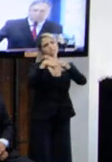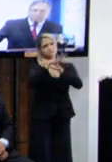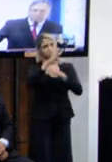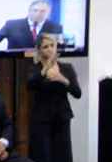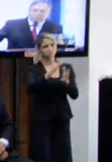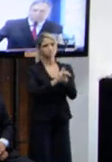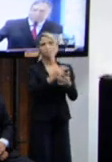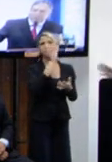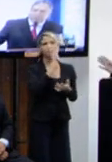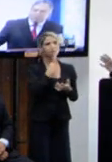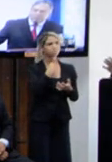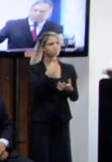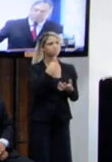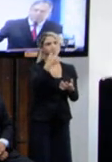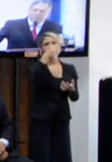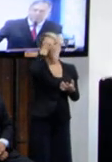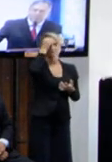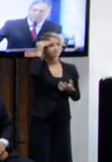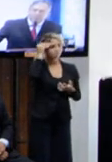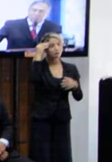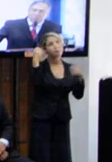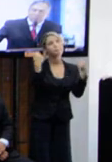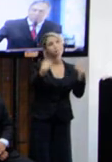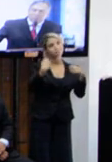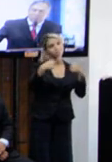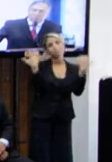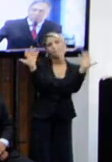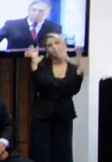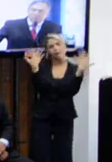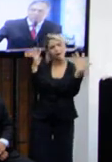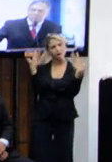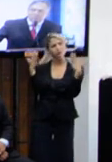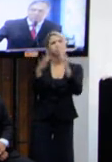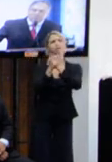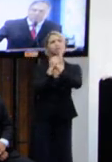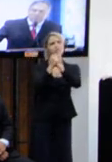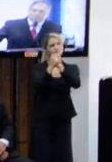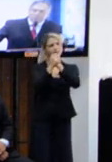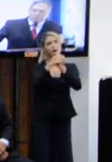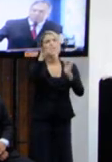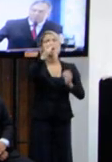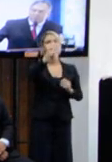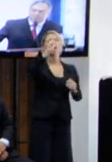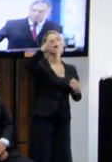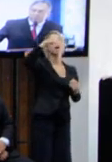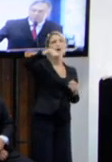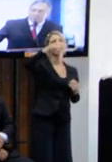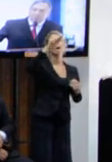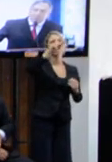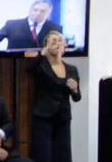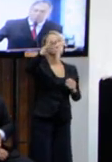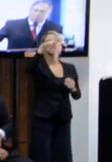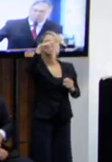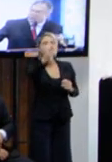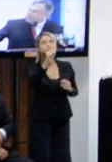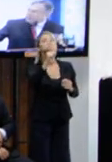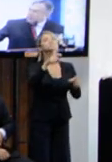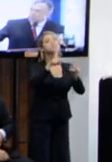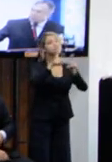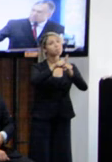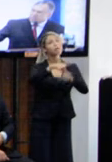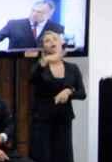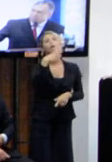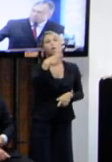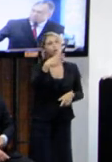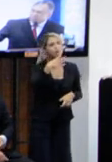me furtar, e parabenizar o Aquiles Barreto, que participou dessa transição tão dolorosa que a